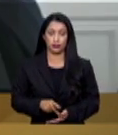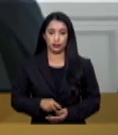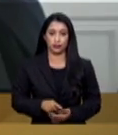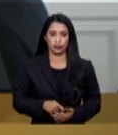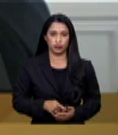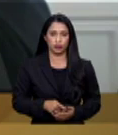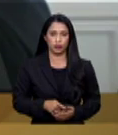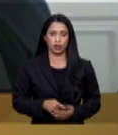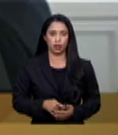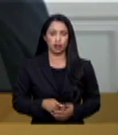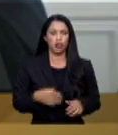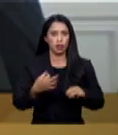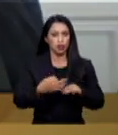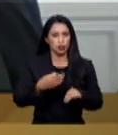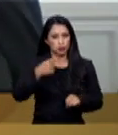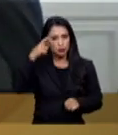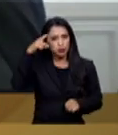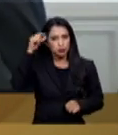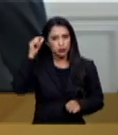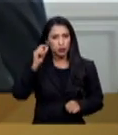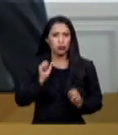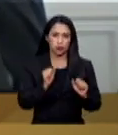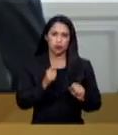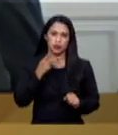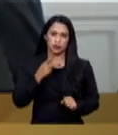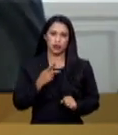Roberto, permite só uma parte? Claro.